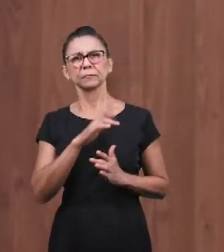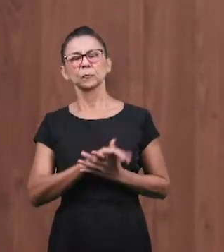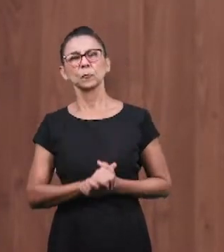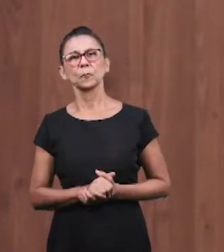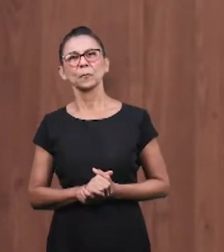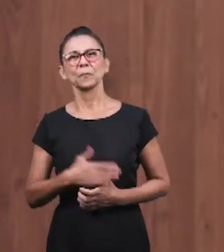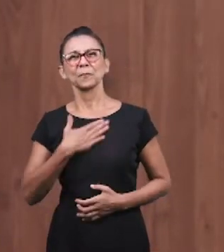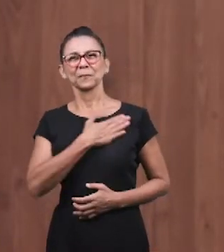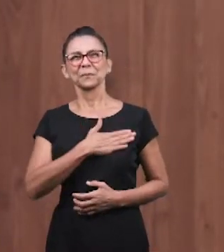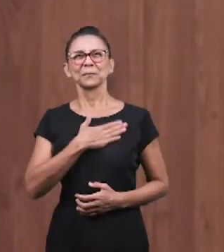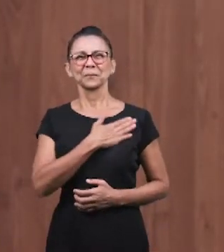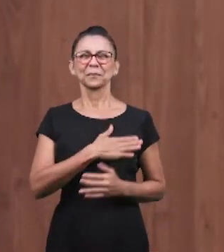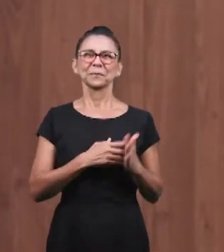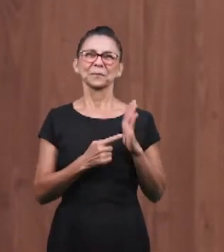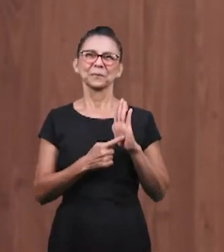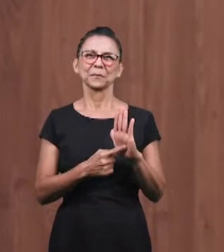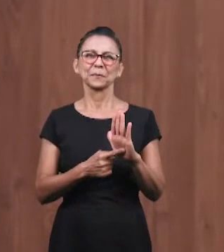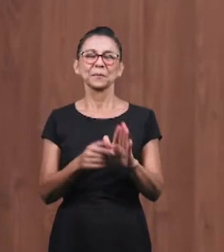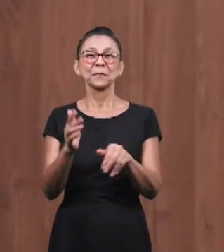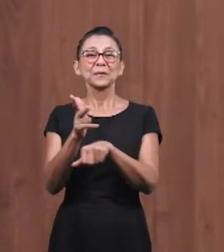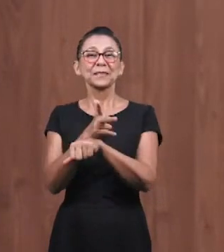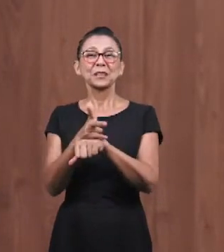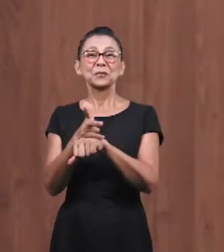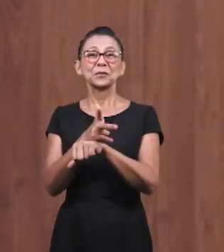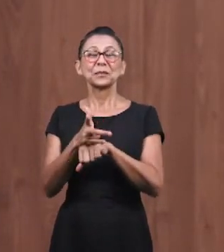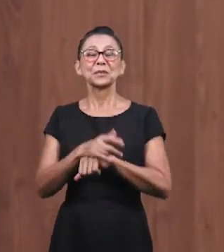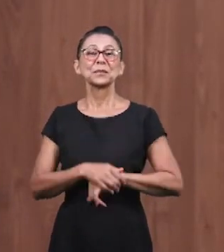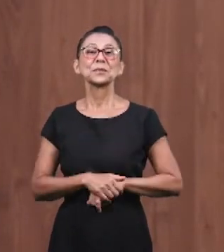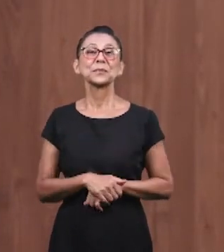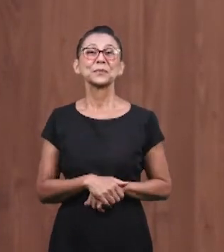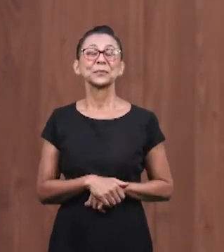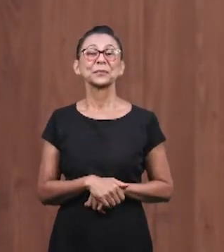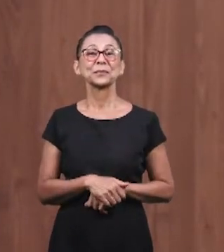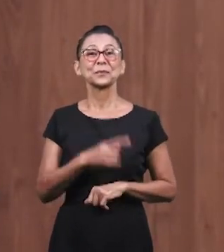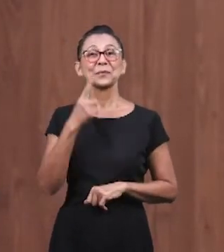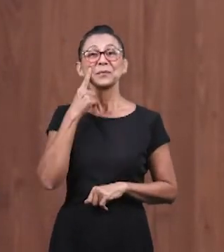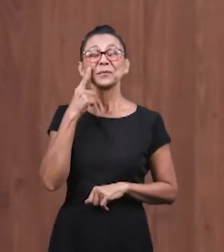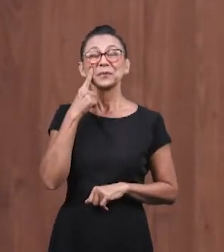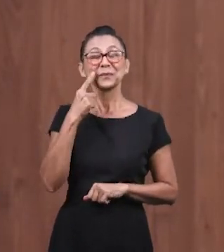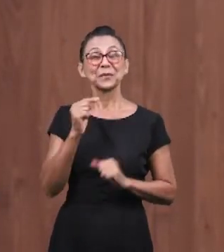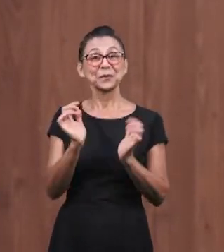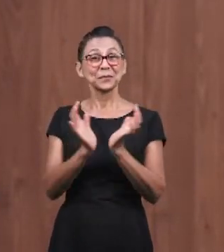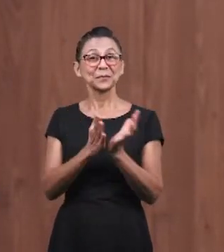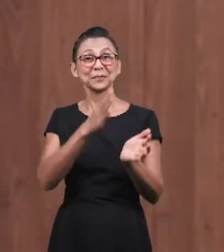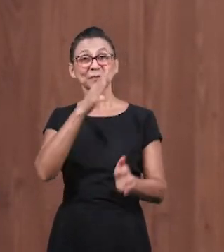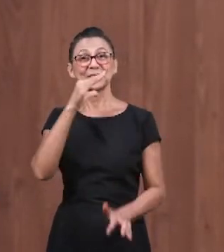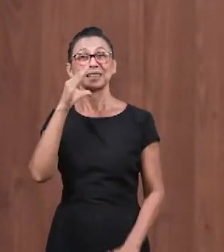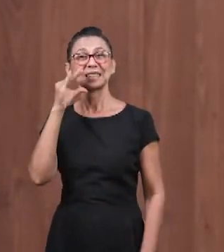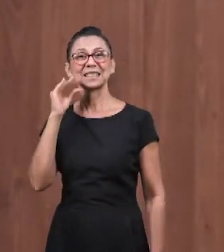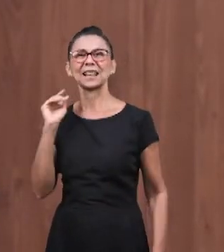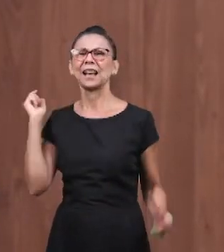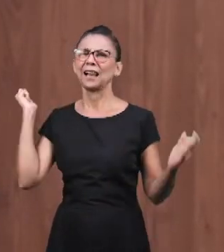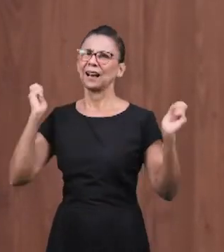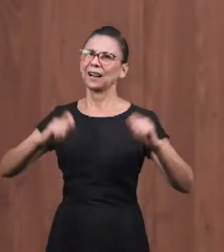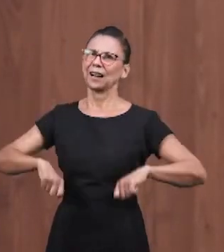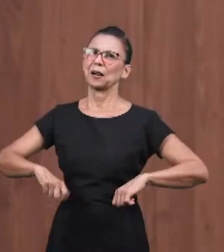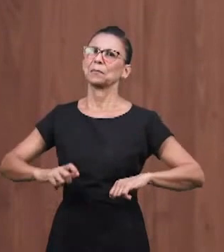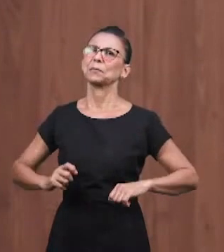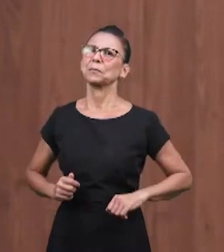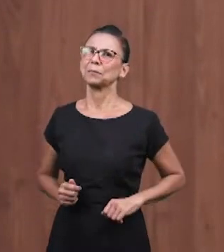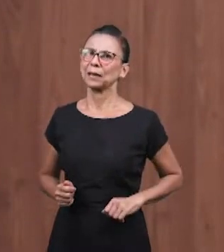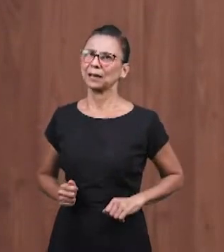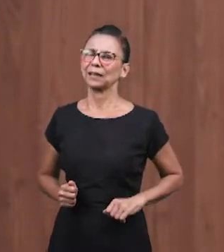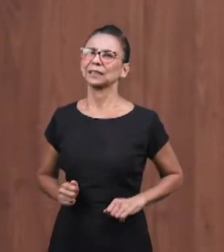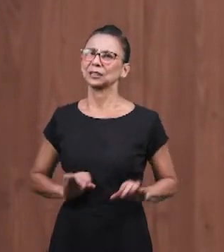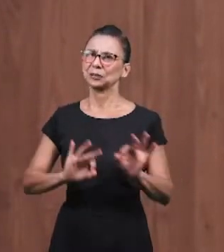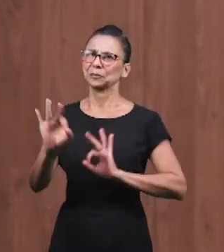perguntas. Eu gostaria de apresentar aqui um vídeo que vai mostrar como um grupo de adolescentes é capaz de fazer